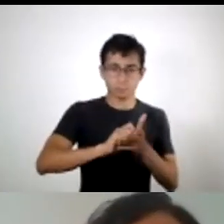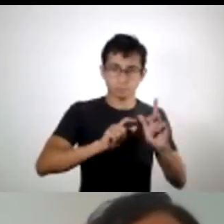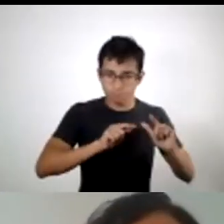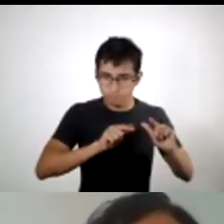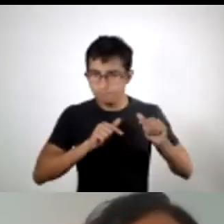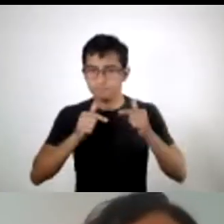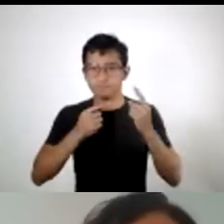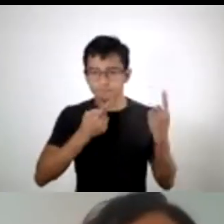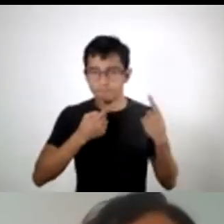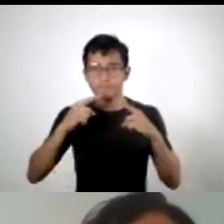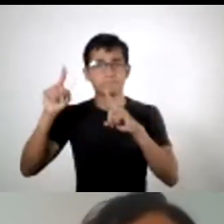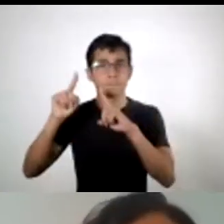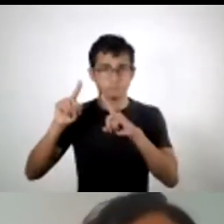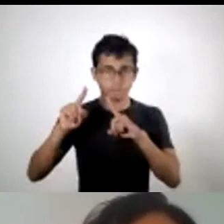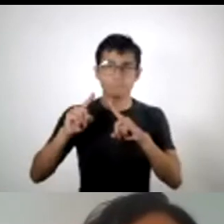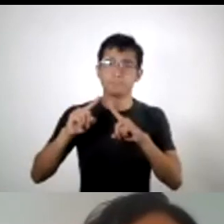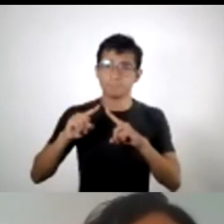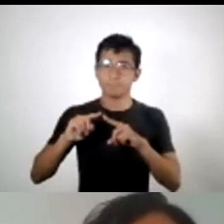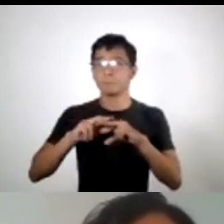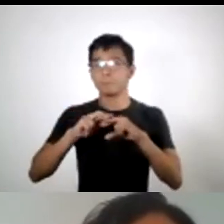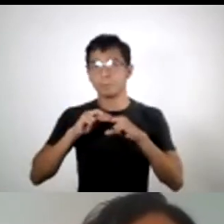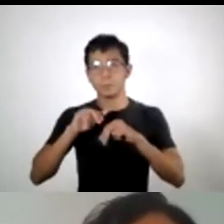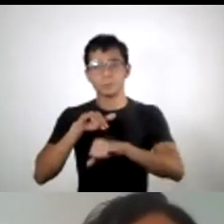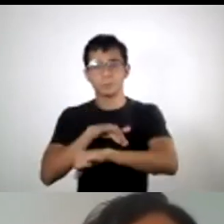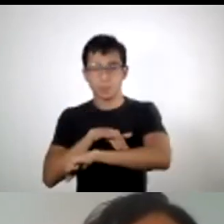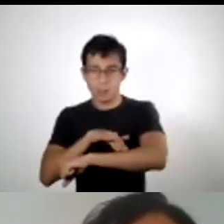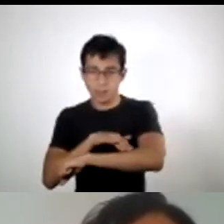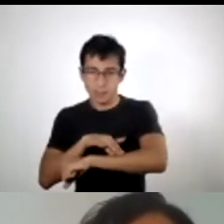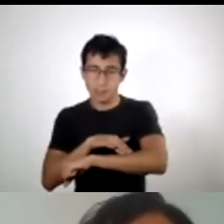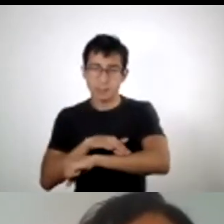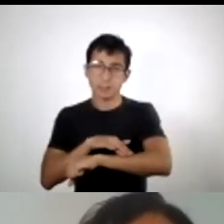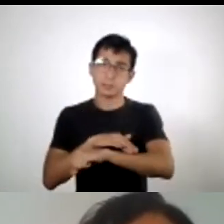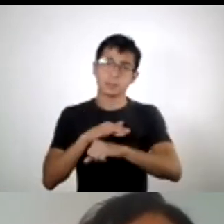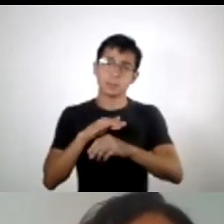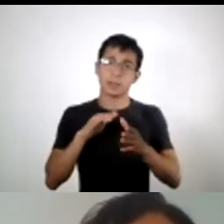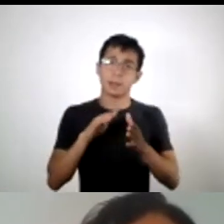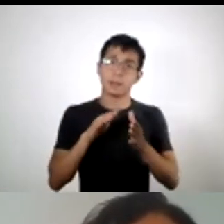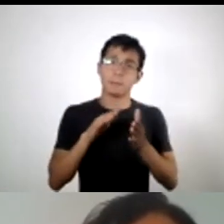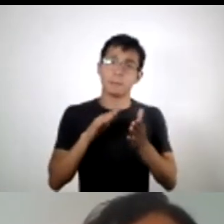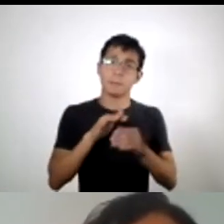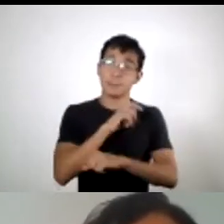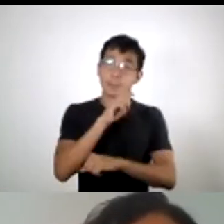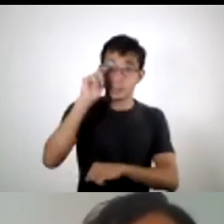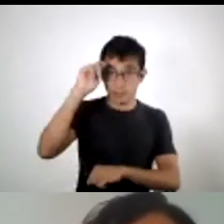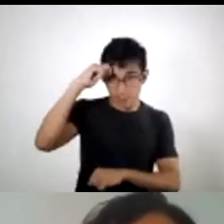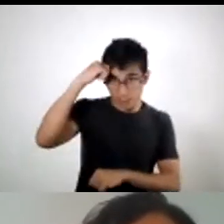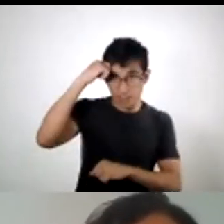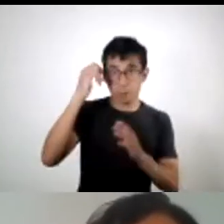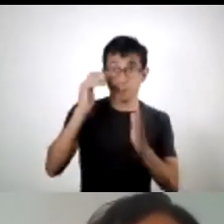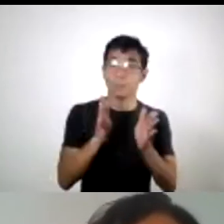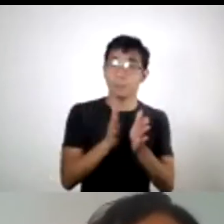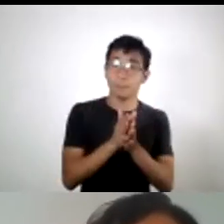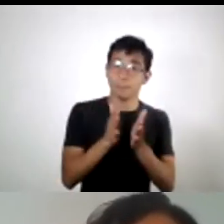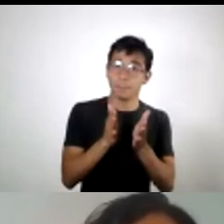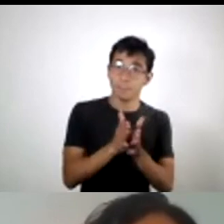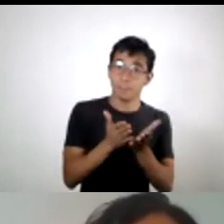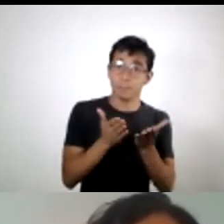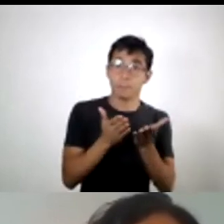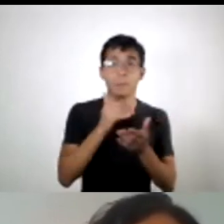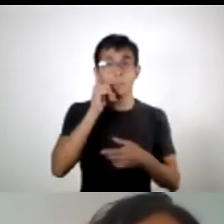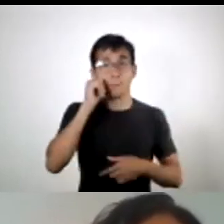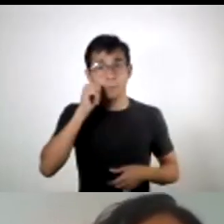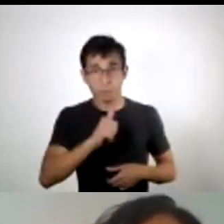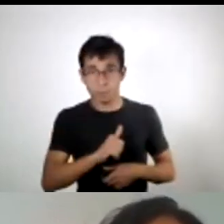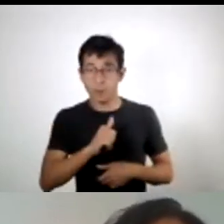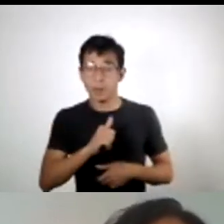essa interseccionalidade, raça, classe, gênero, e no nosso caso, da questão do racismo ambiental. Então,